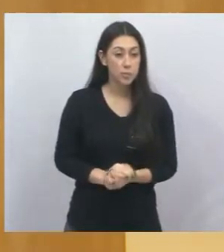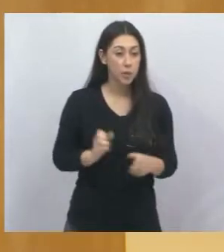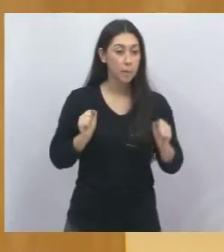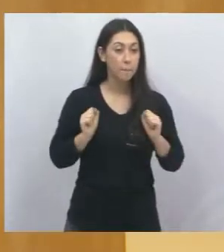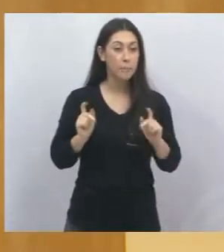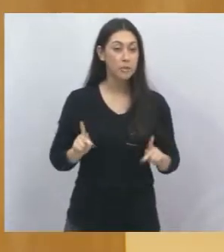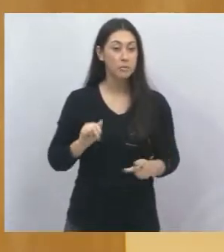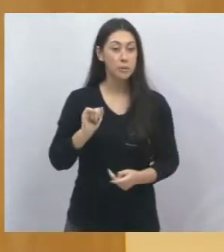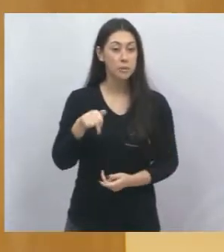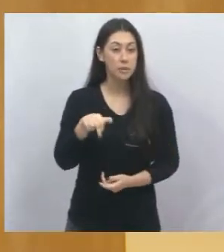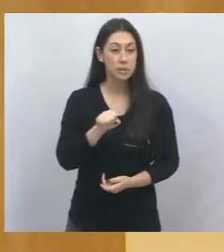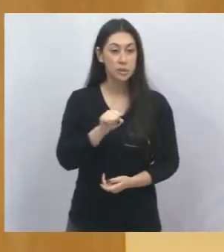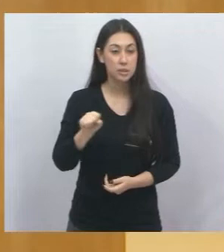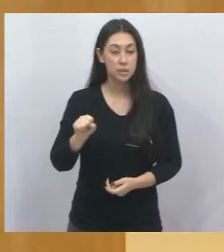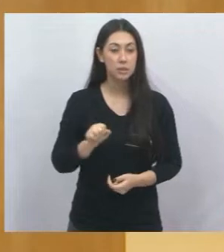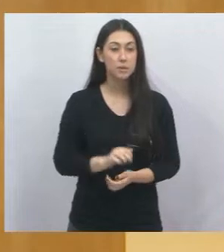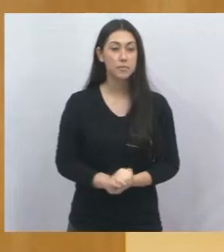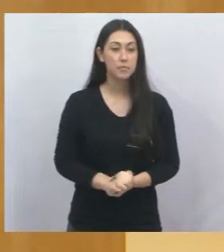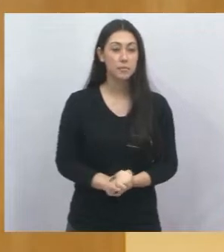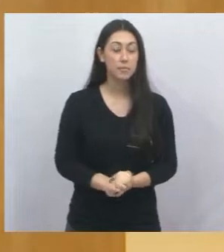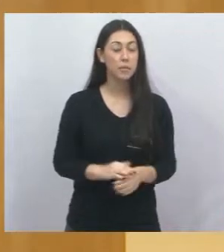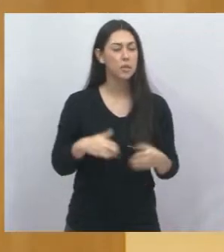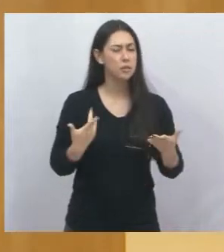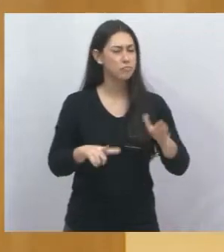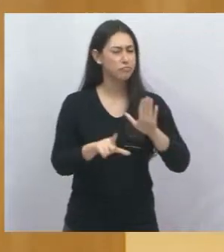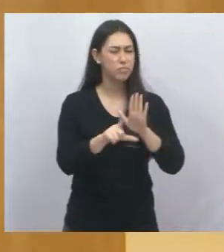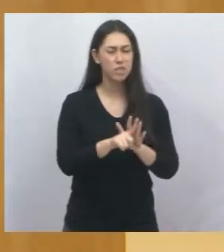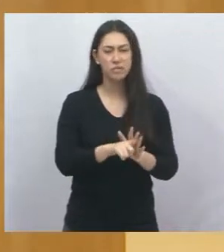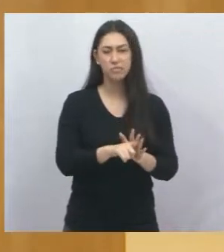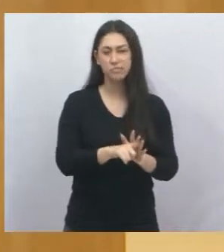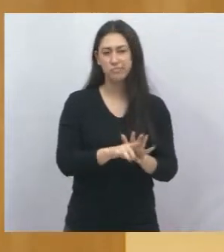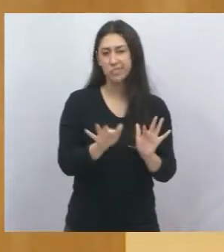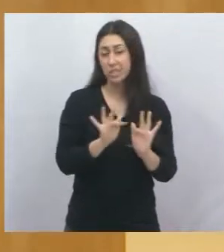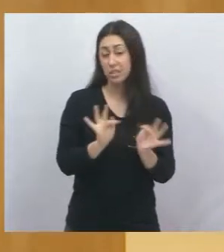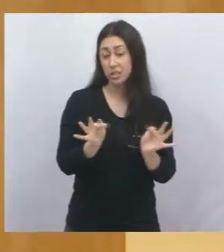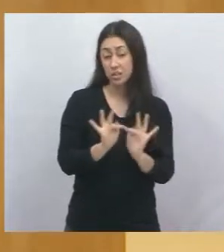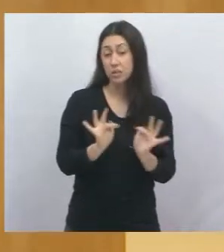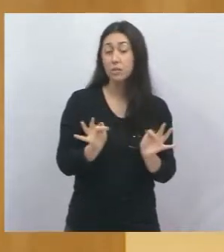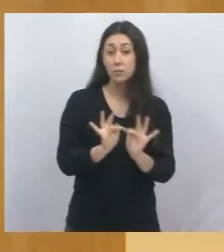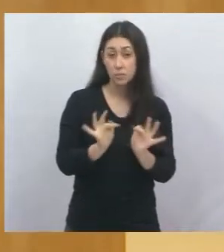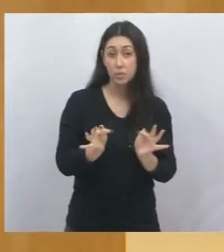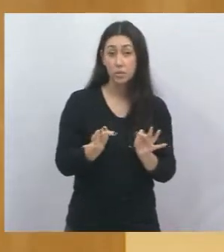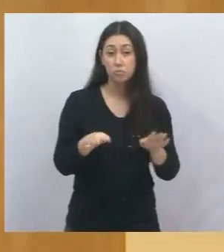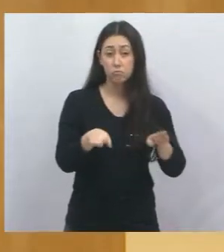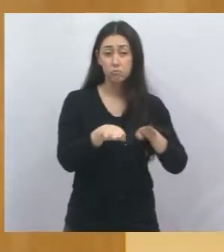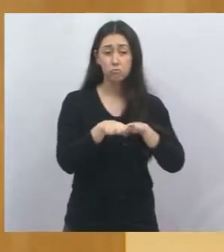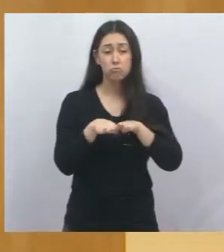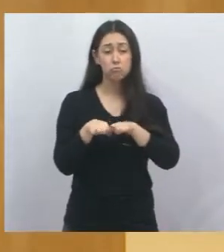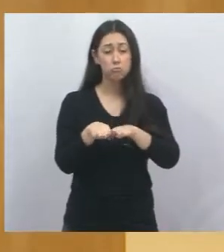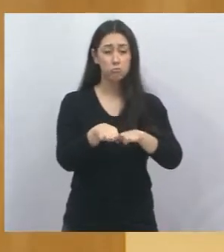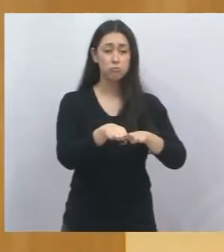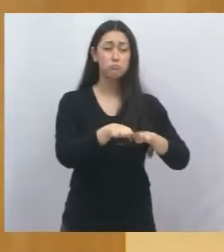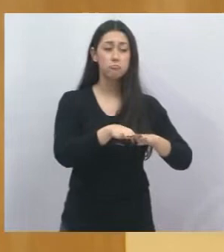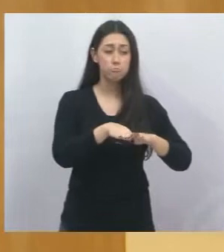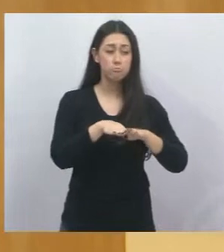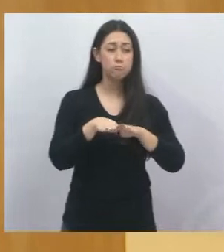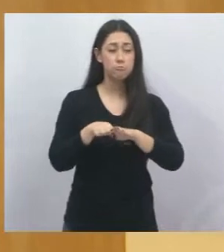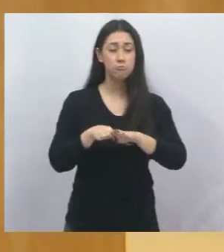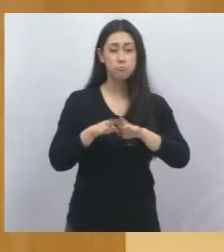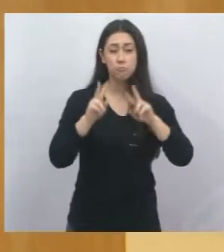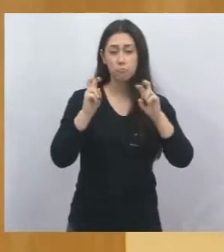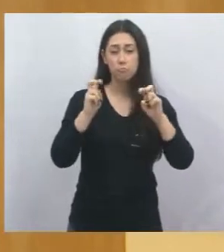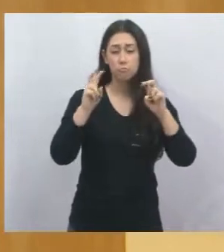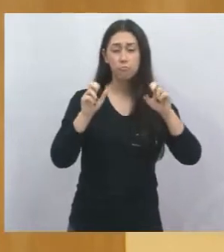aposentado pelo INSS, no caso. Então, é uma lei bastante simples, na qual se equipara a questão